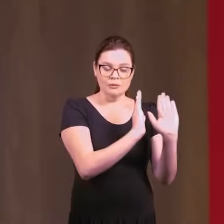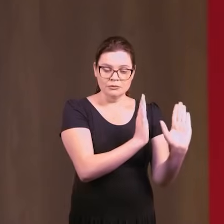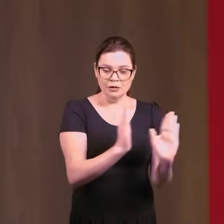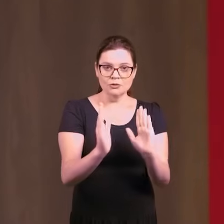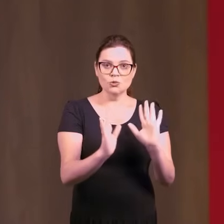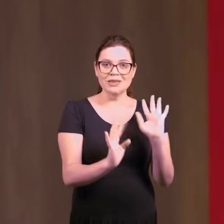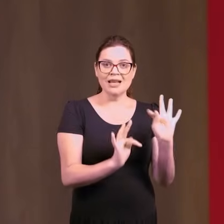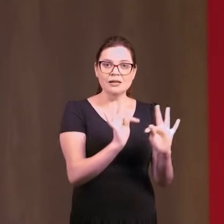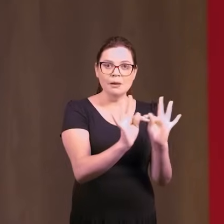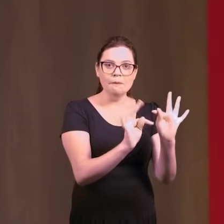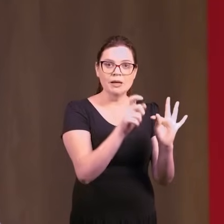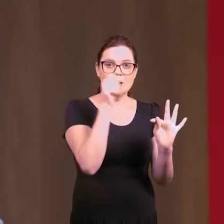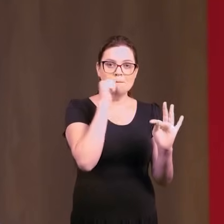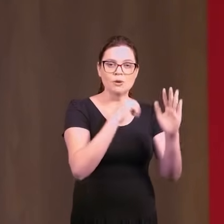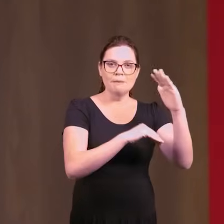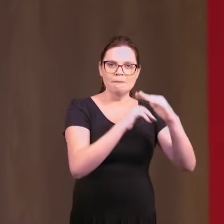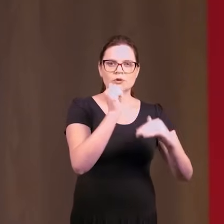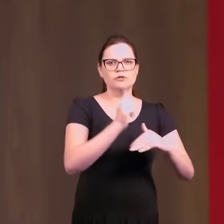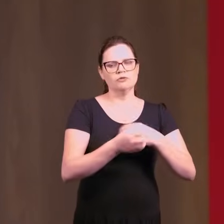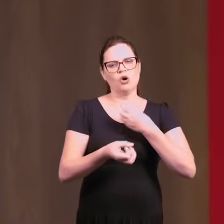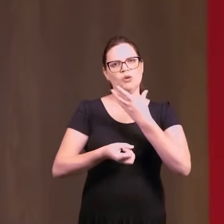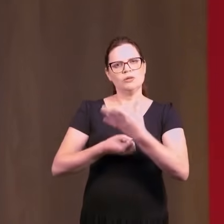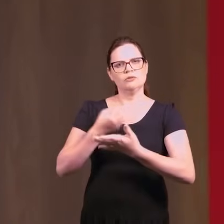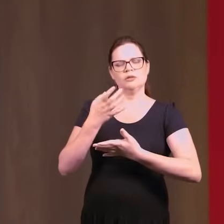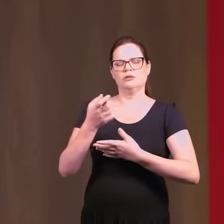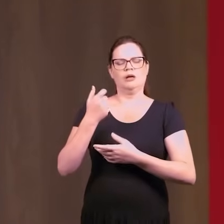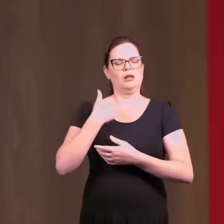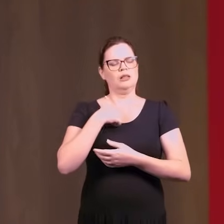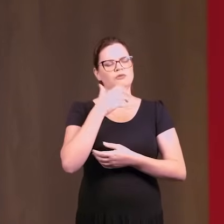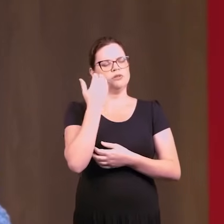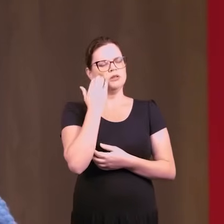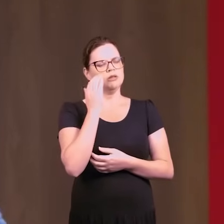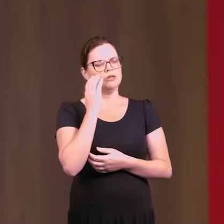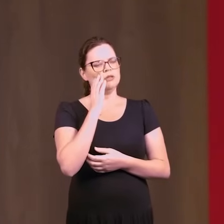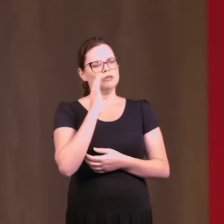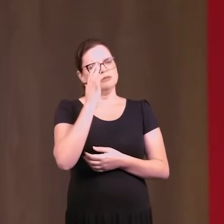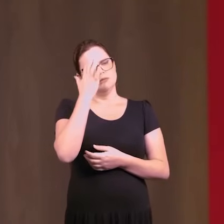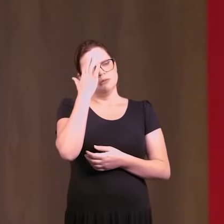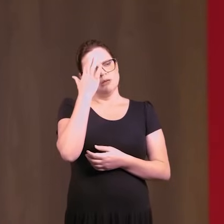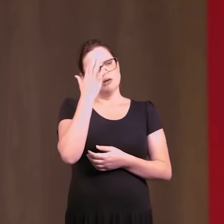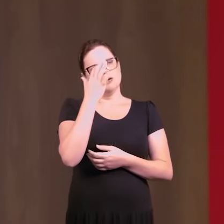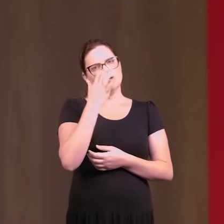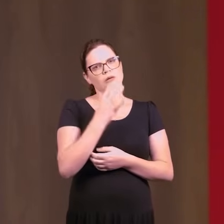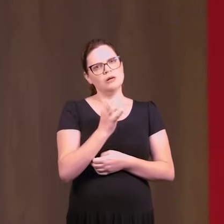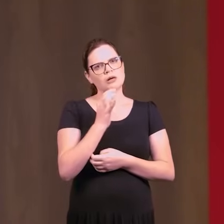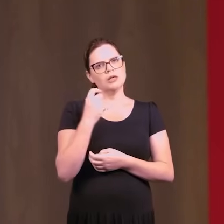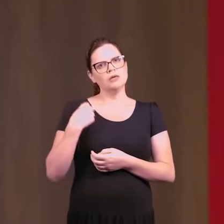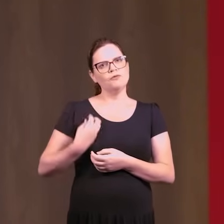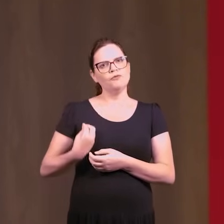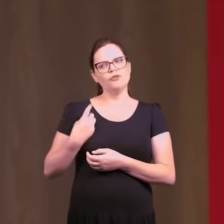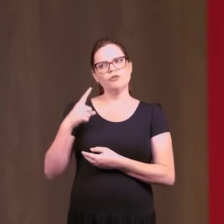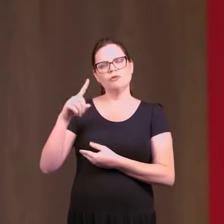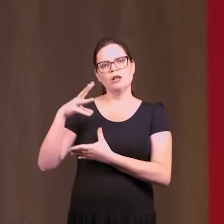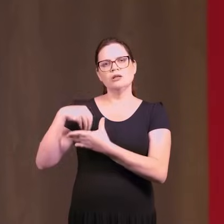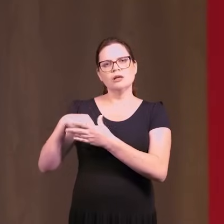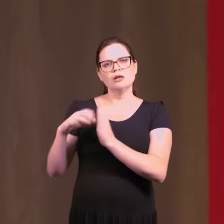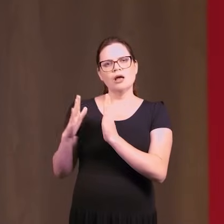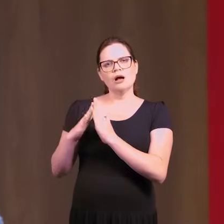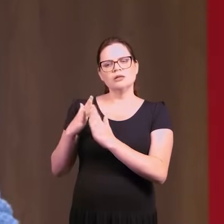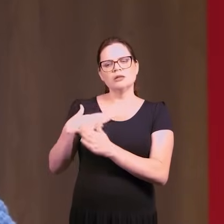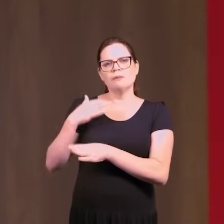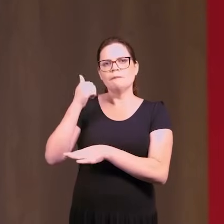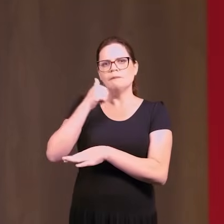processo, a terapeuta foi falando com ela e ela foi tendo consciência do que ela vivia.